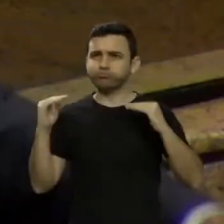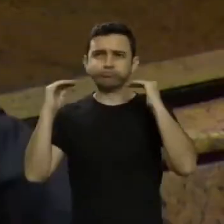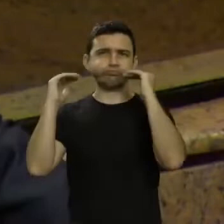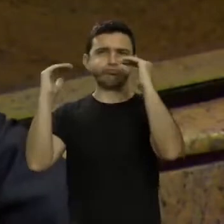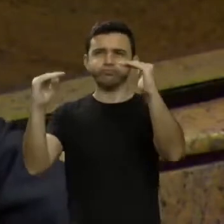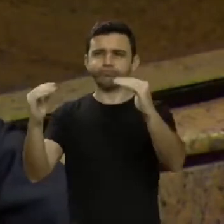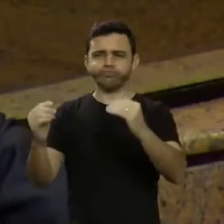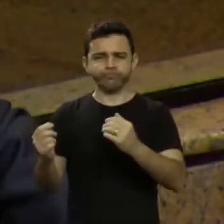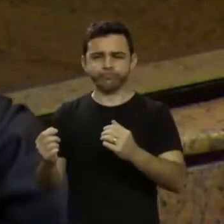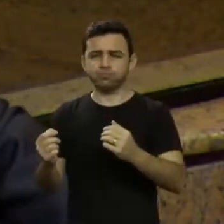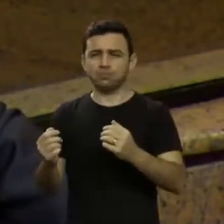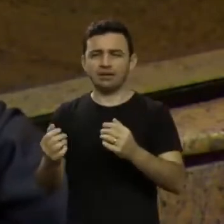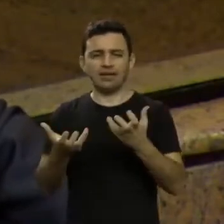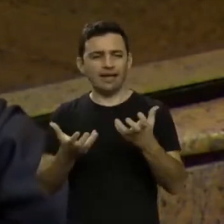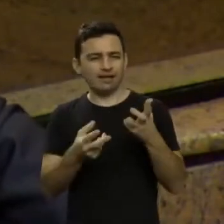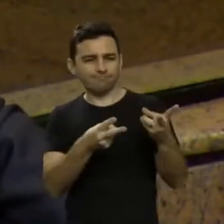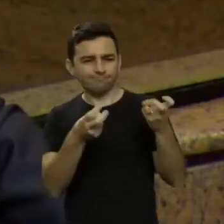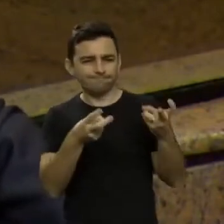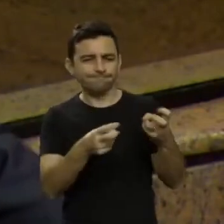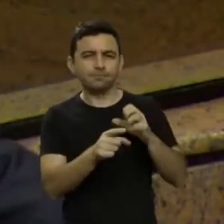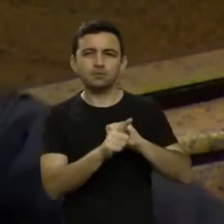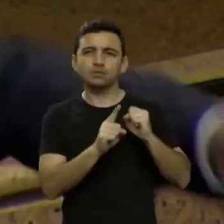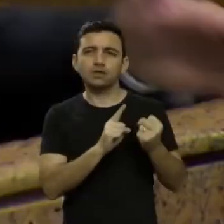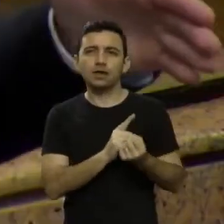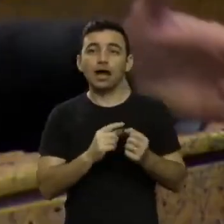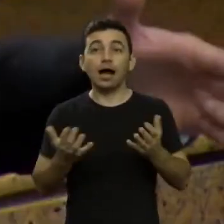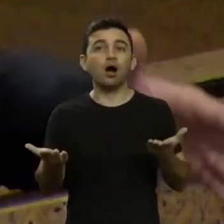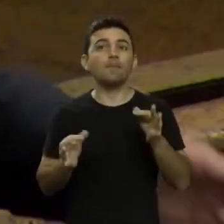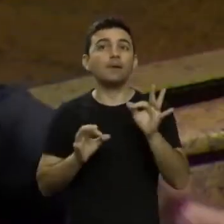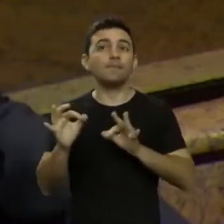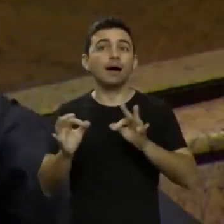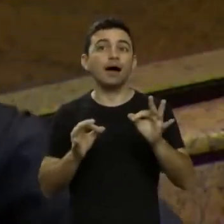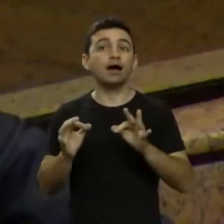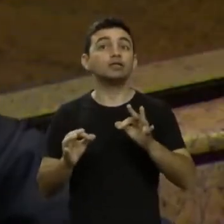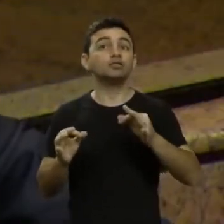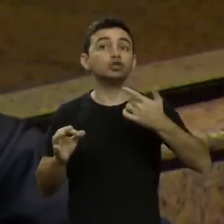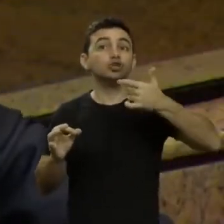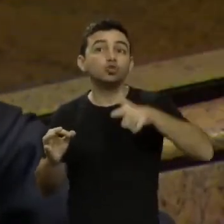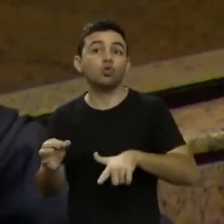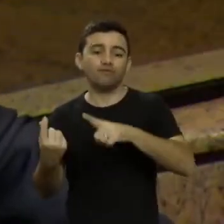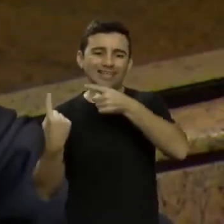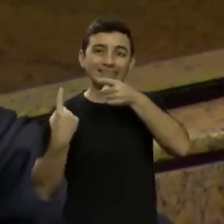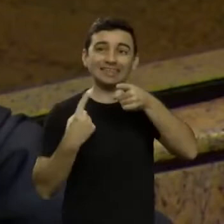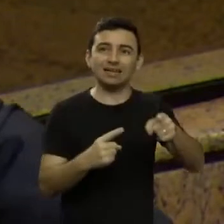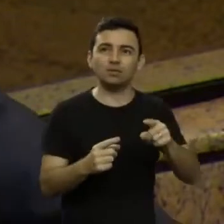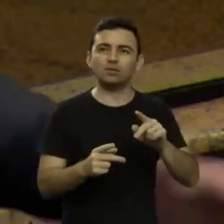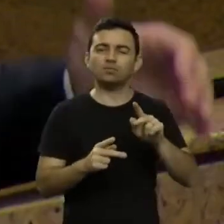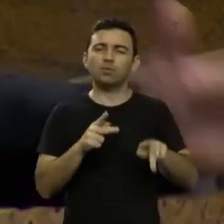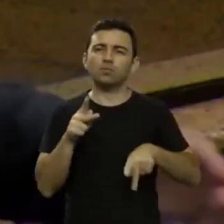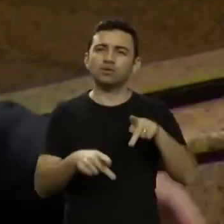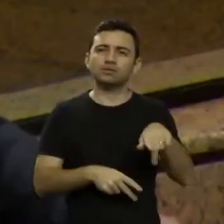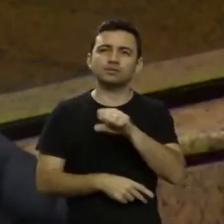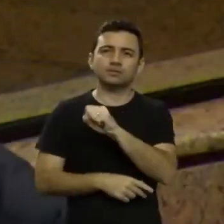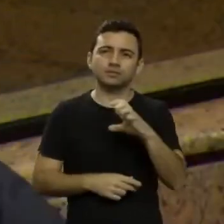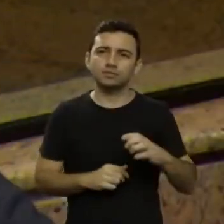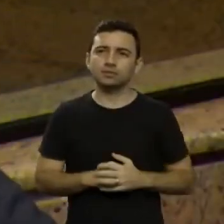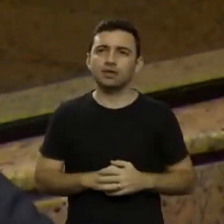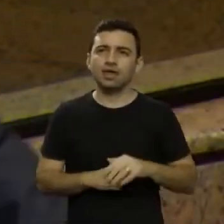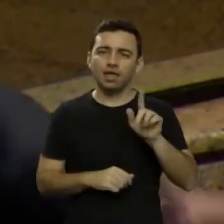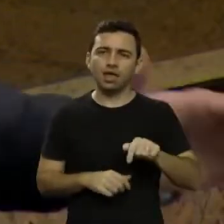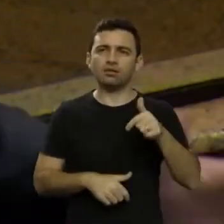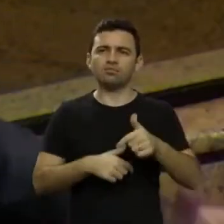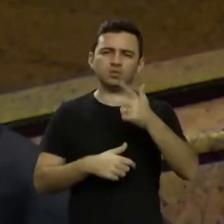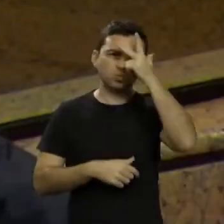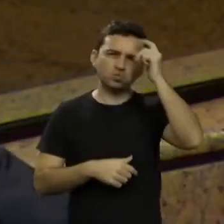a sociedade e que agora prepara um novo ataque contra o catarinense, prepara um novo ataque ao trabalho do